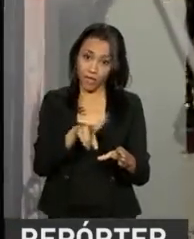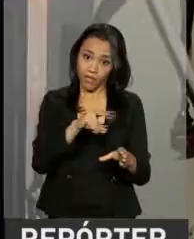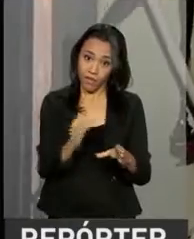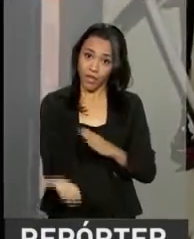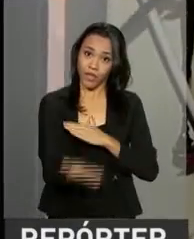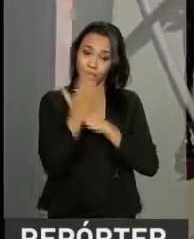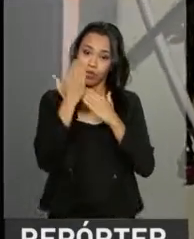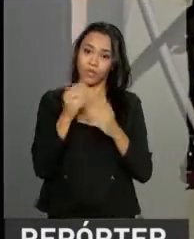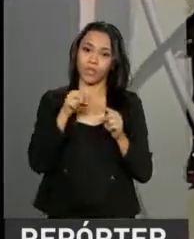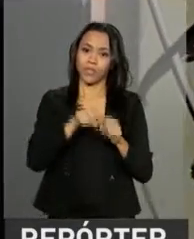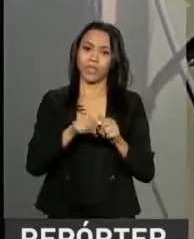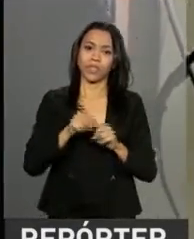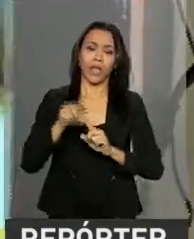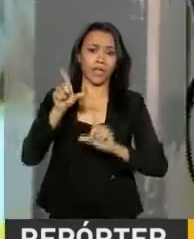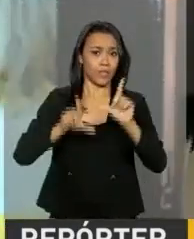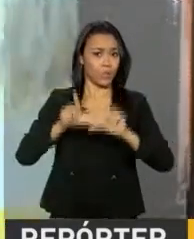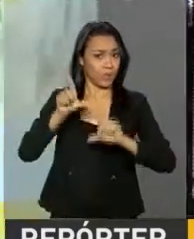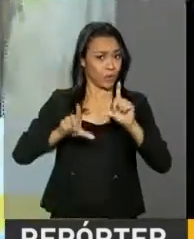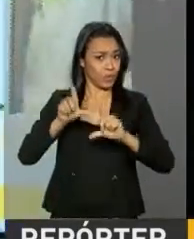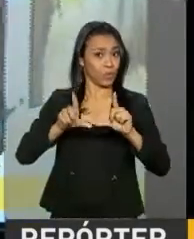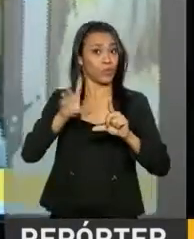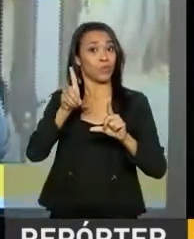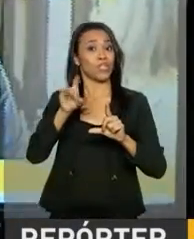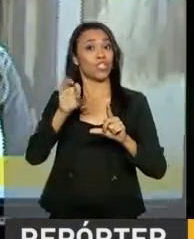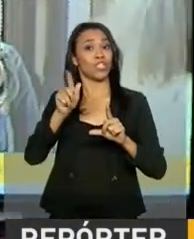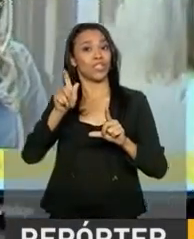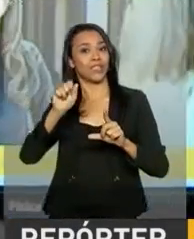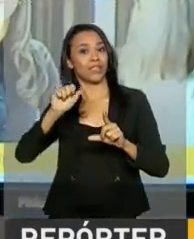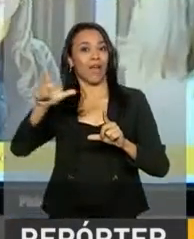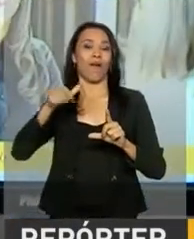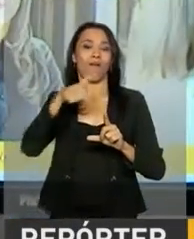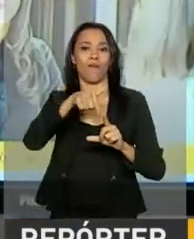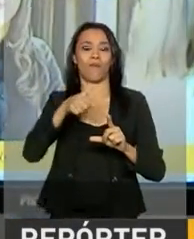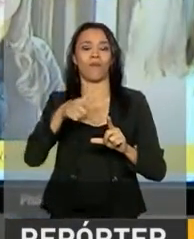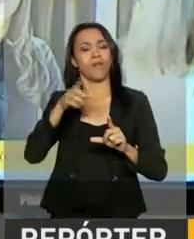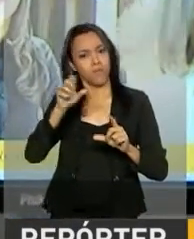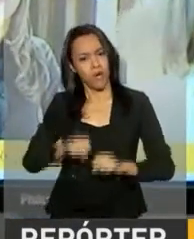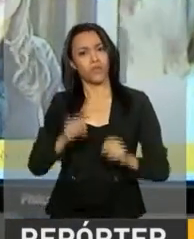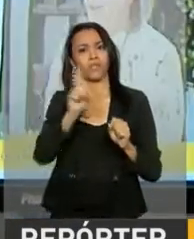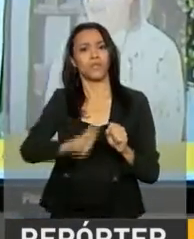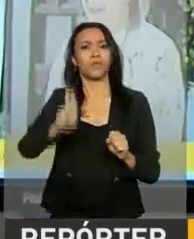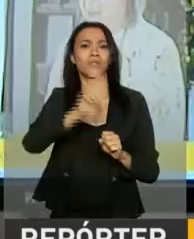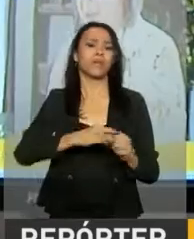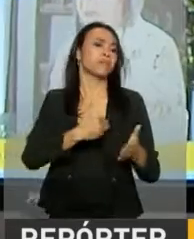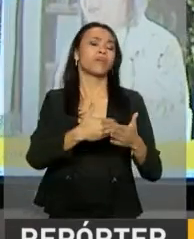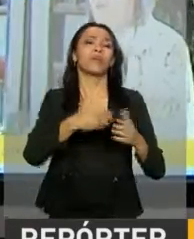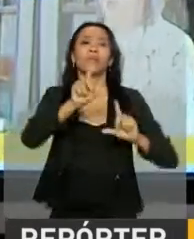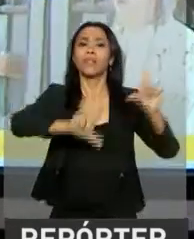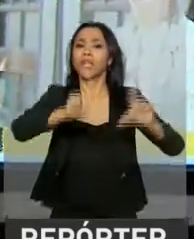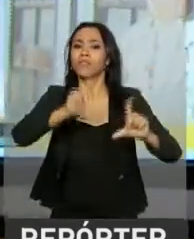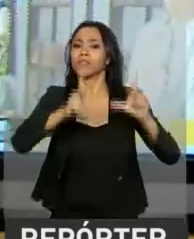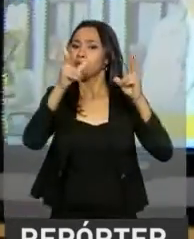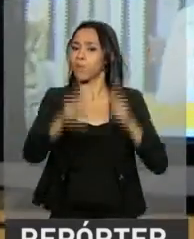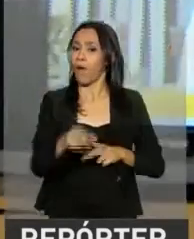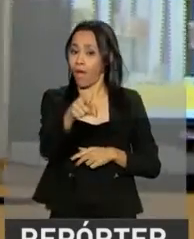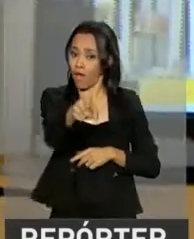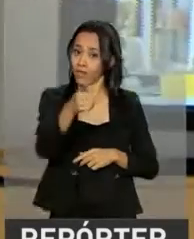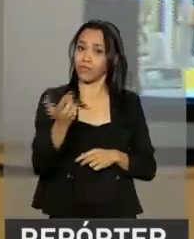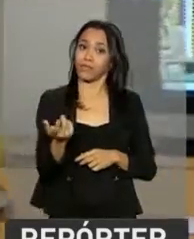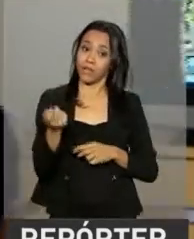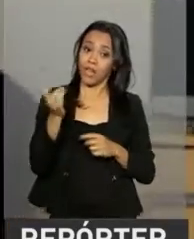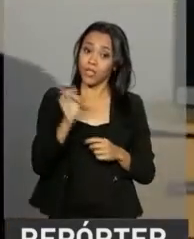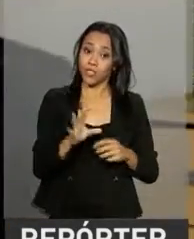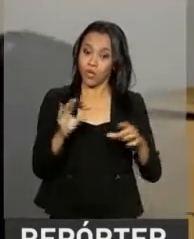a conversão do sinal analógico para o digital e que também pode ser utilizado em televisões de tubo como esta daqui